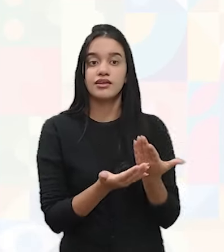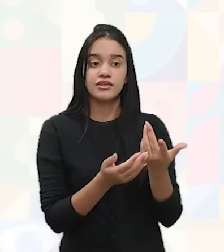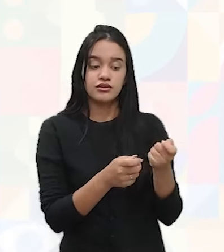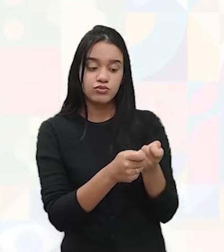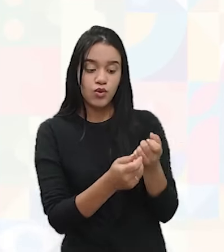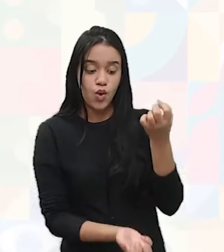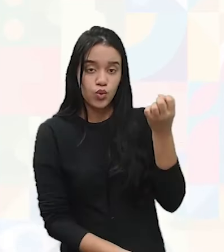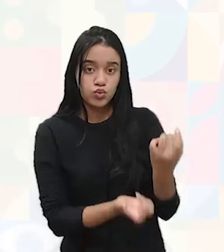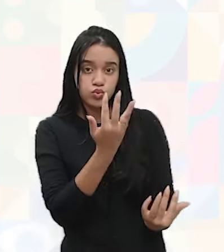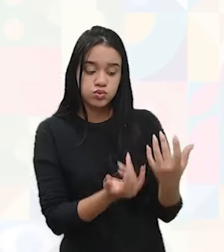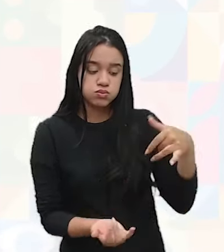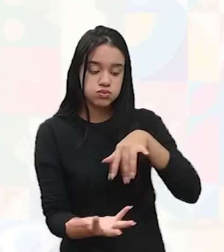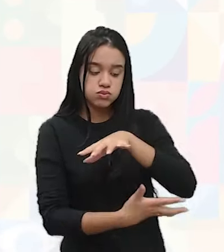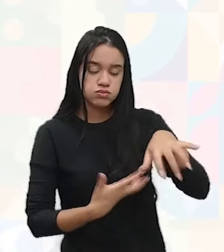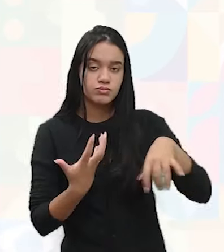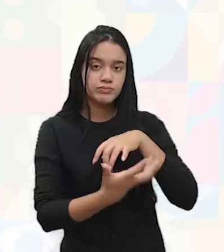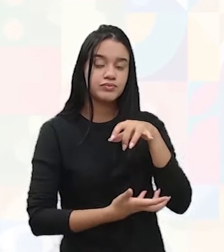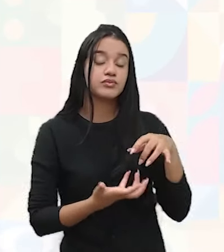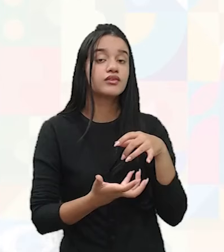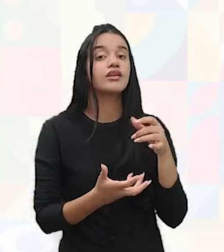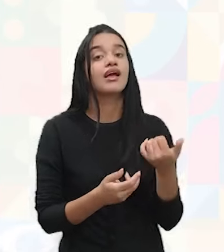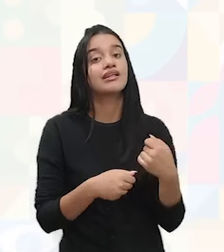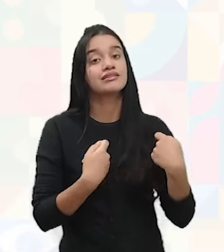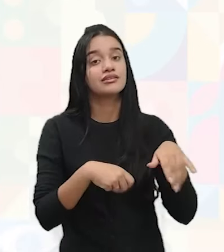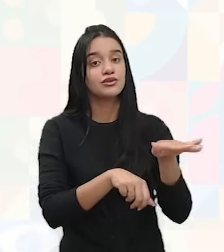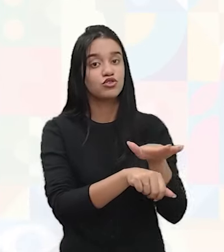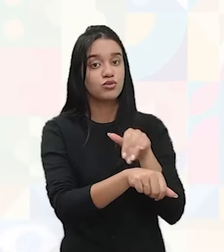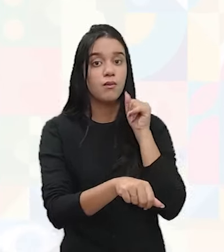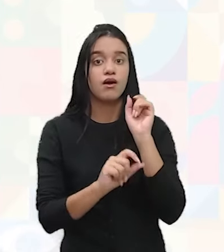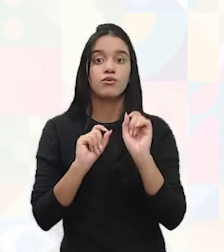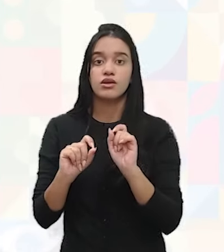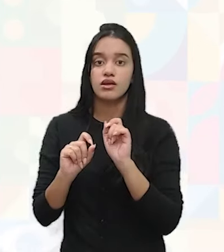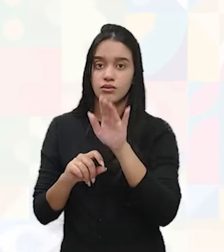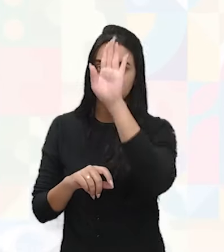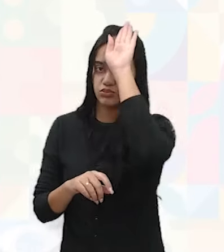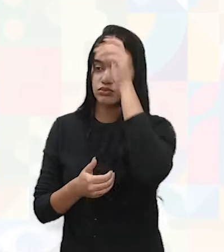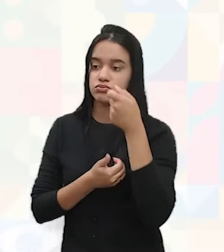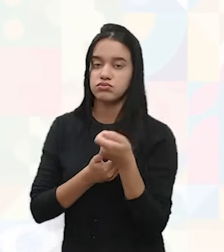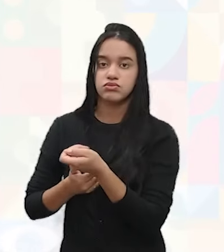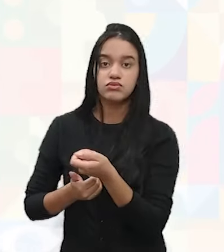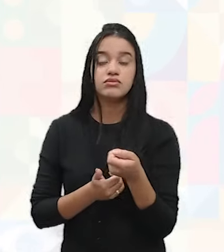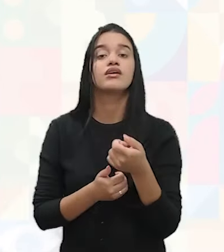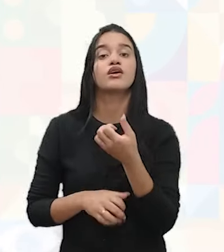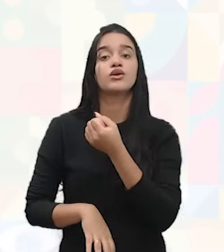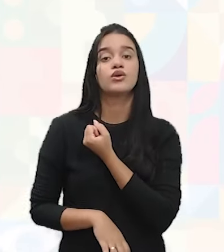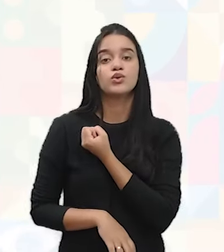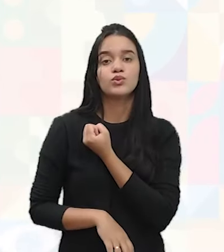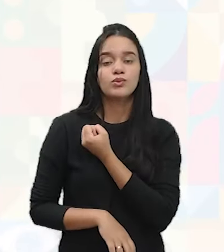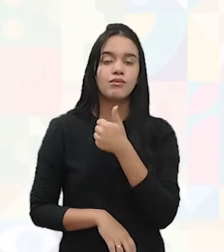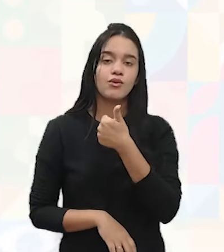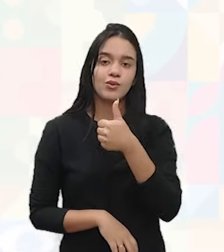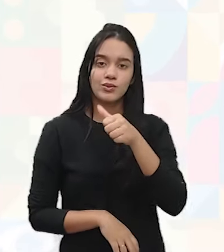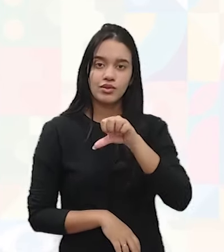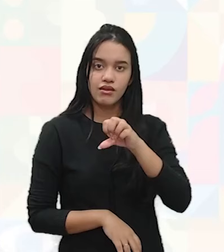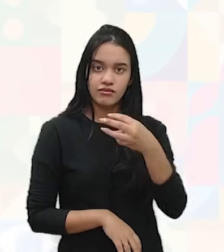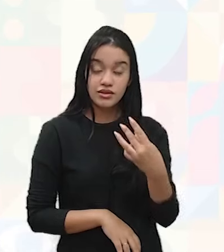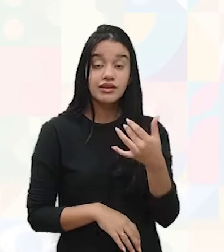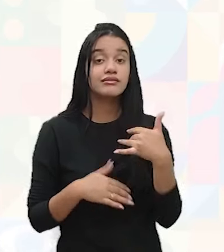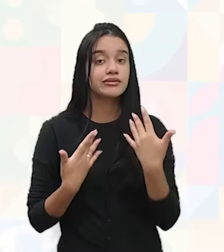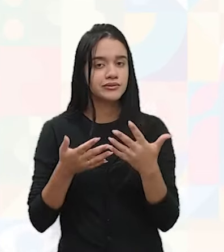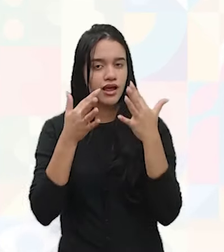necessário chamar um serviço especializado que é o corpo de bombeiros a partir do número 193 Então fique